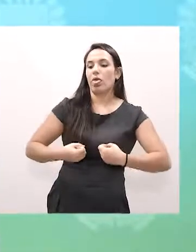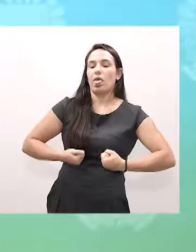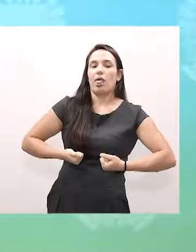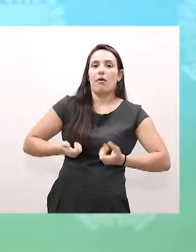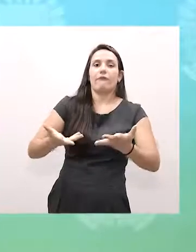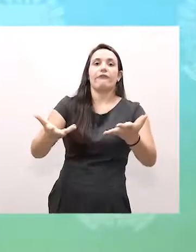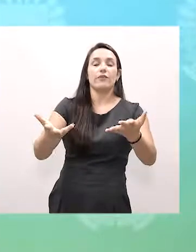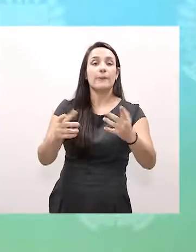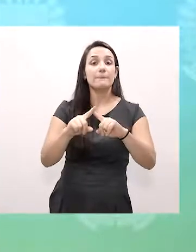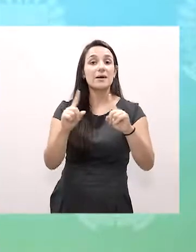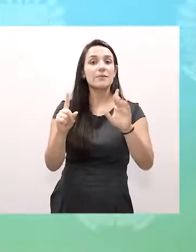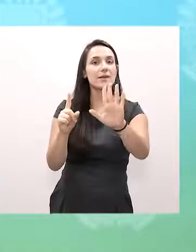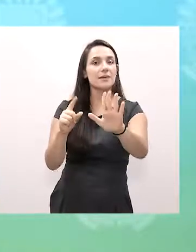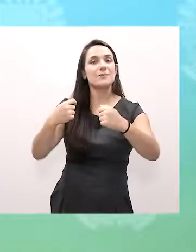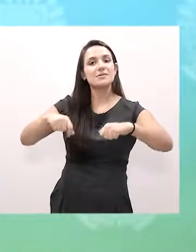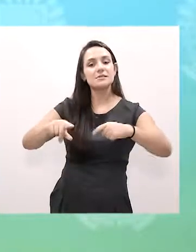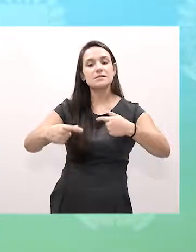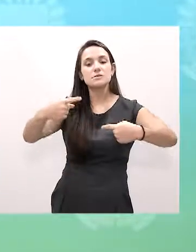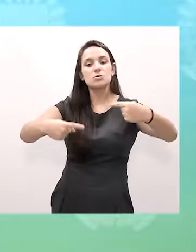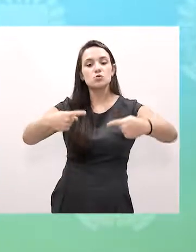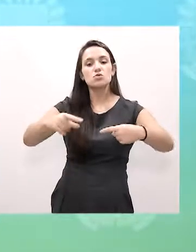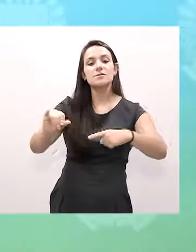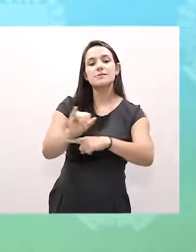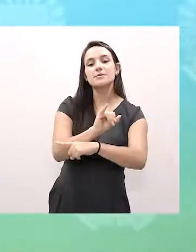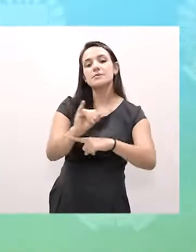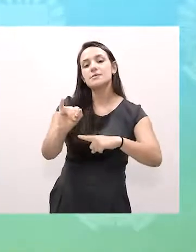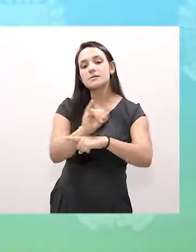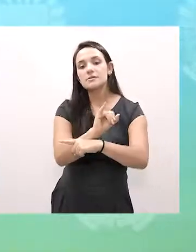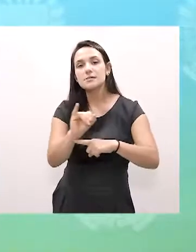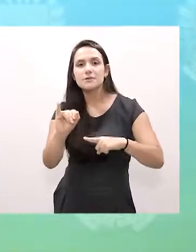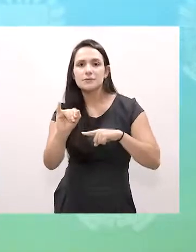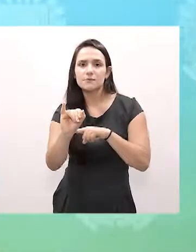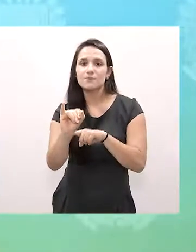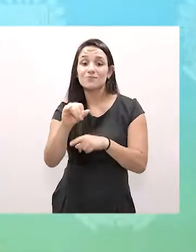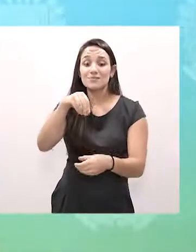é importante nós pensarmos em discutir